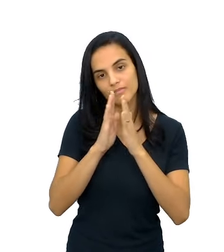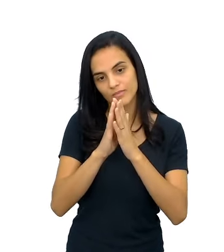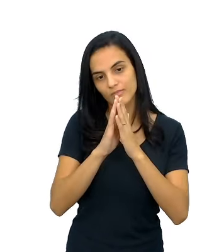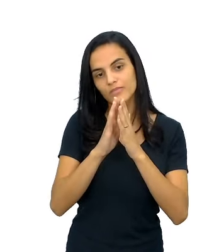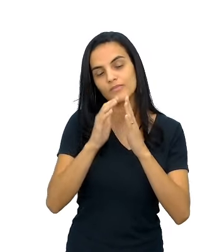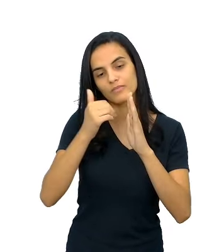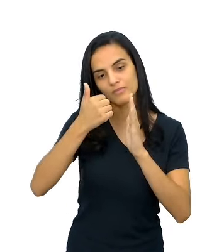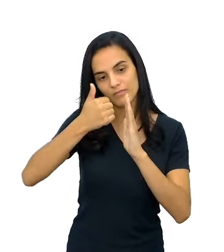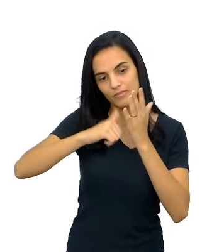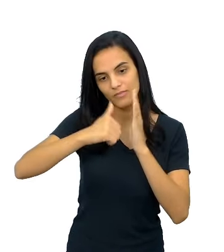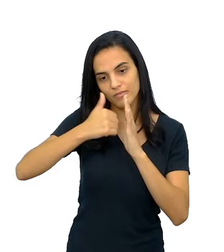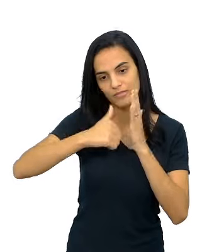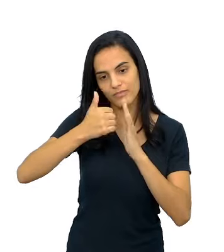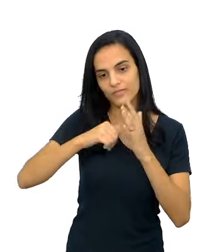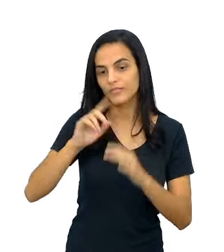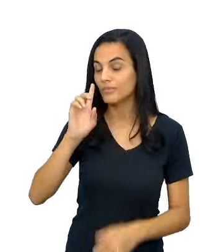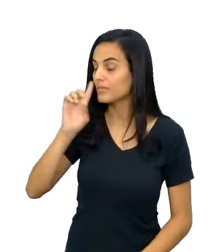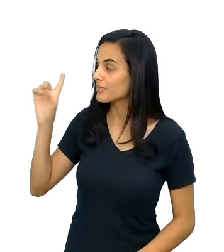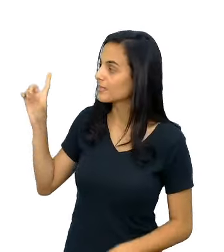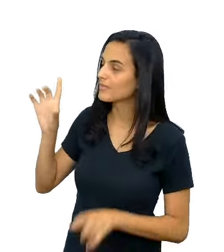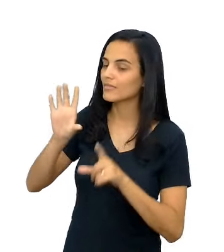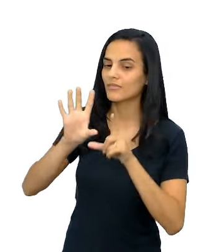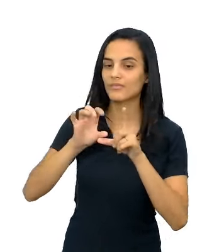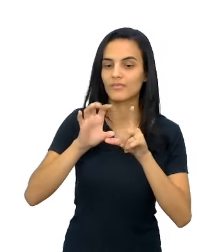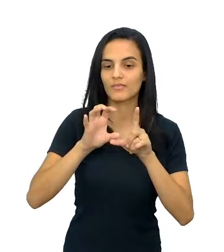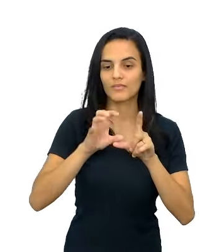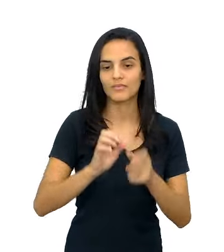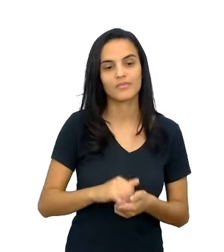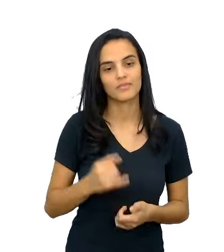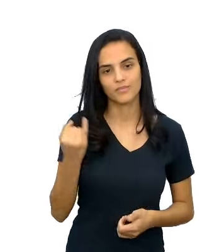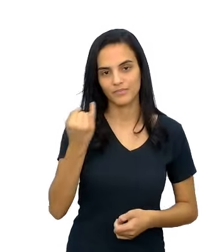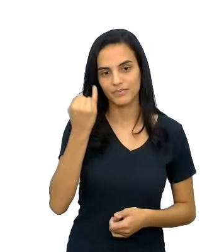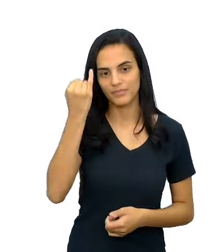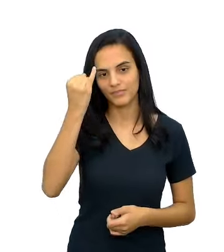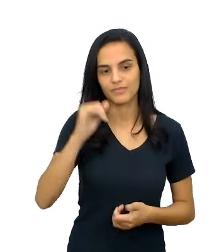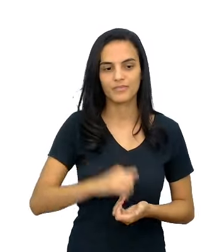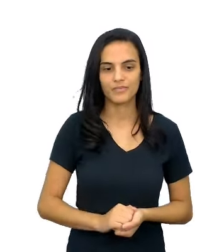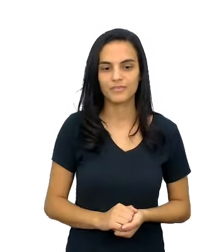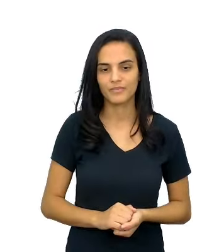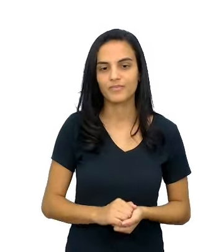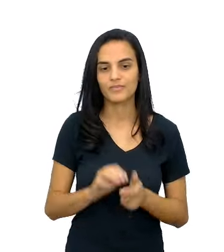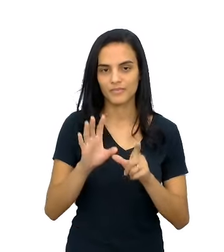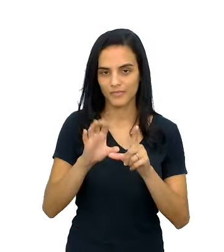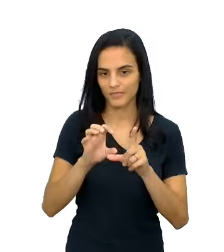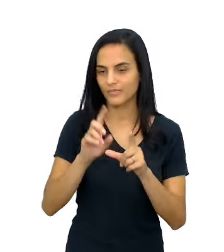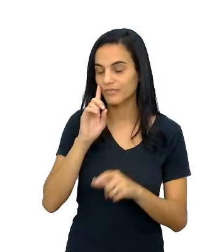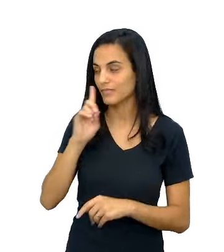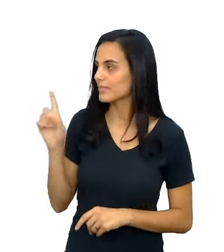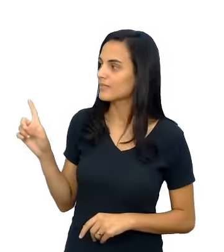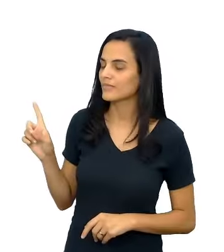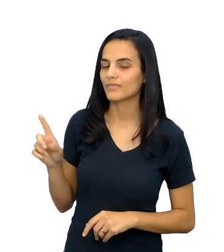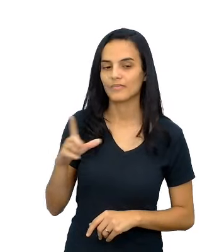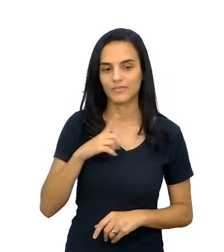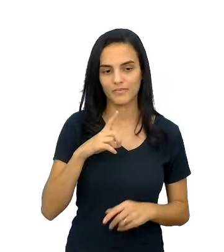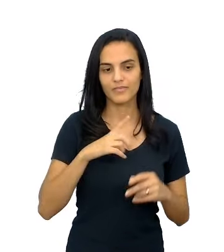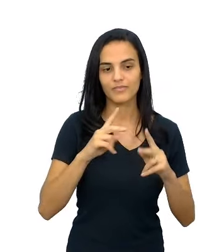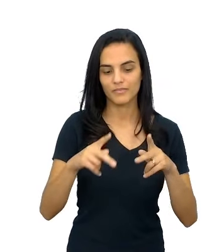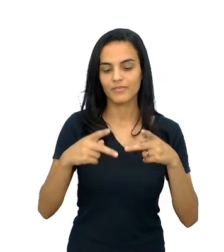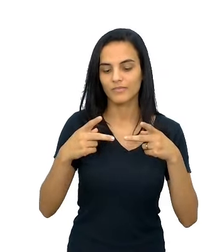favor, deixem aí a avaliação de vocês, tá bom? É de suma importância. Tem o QR Code e agora tem o